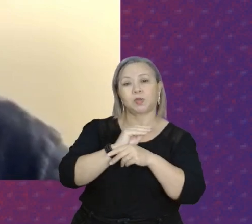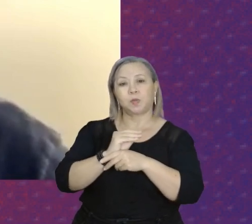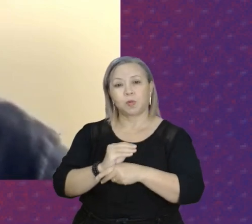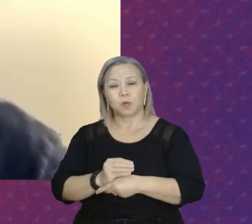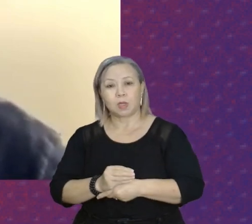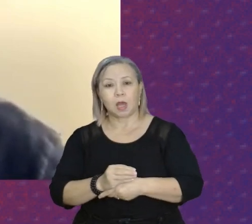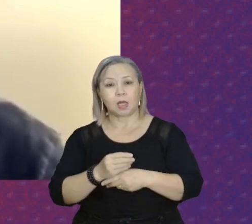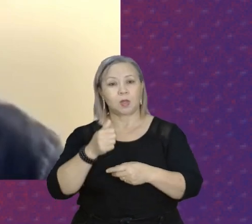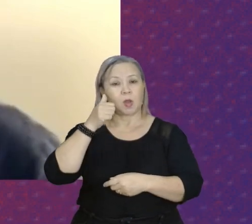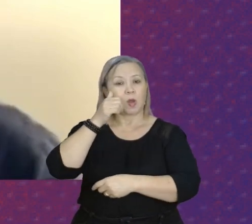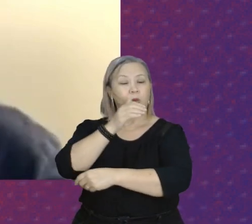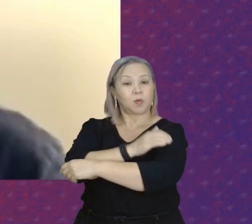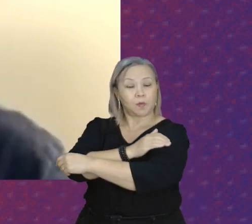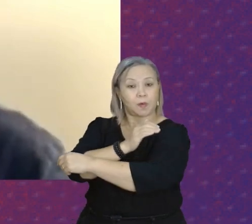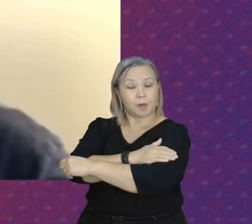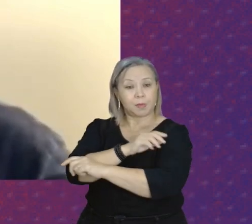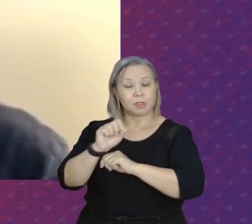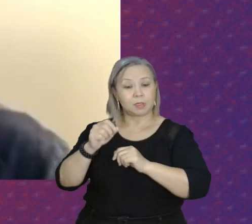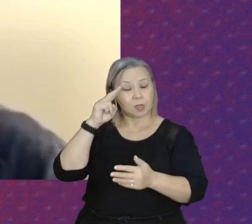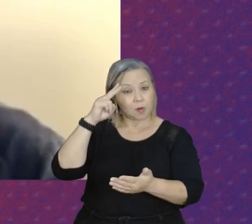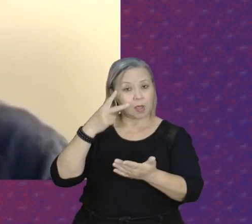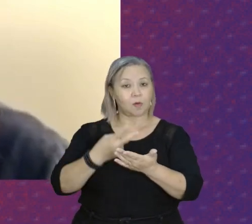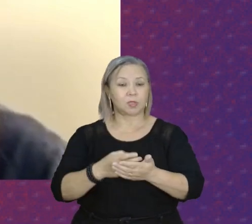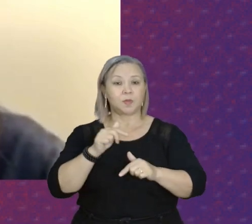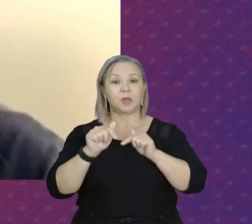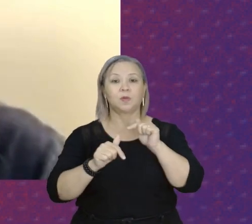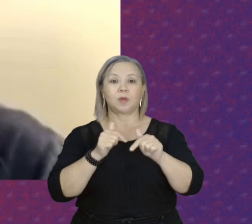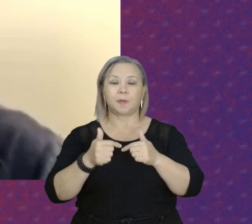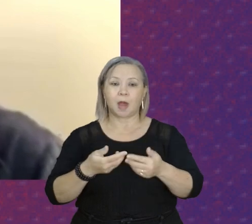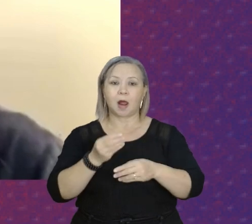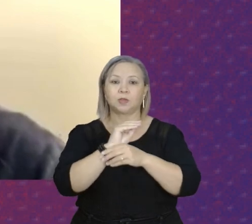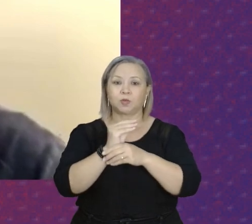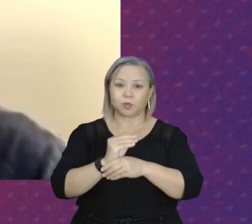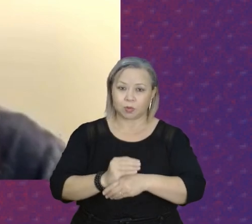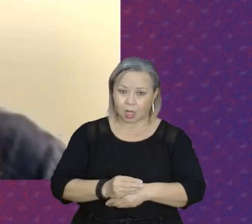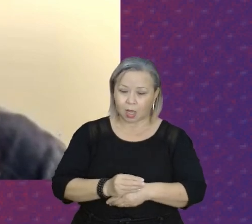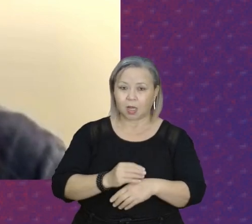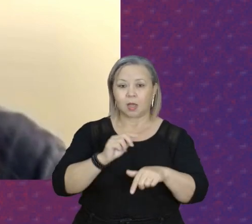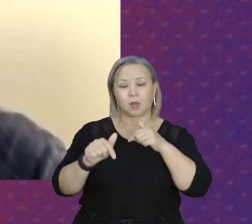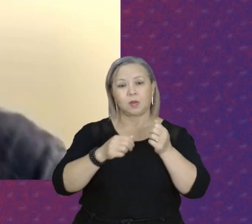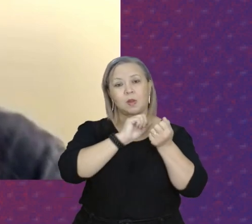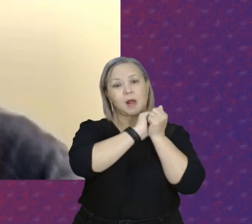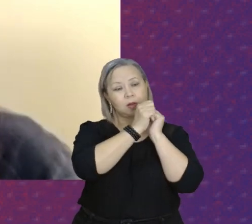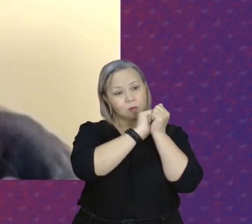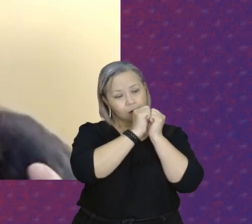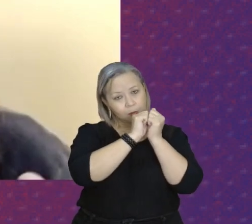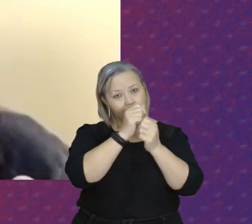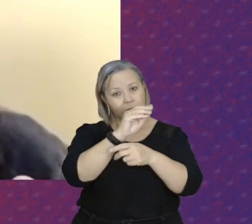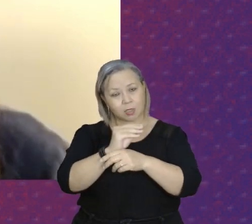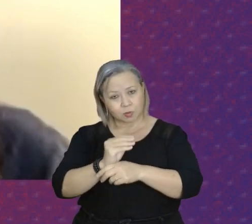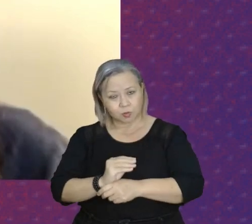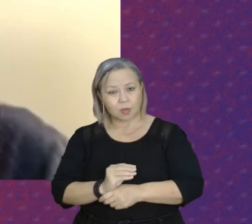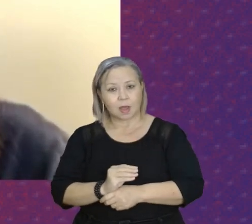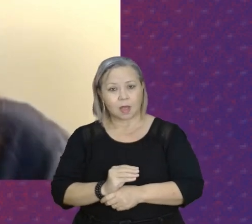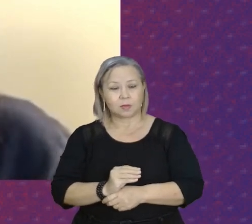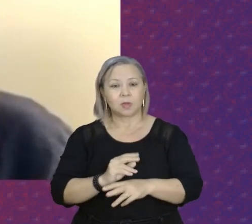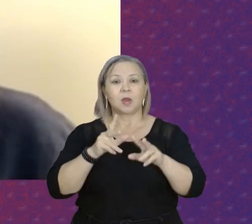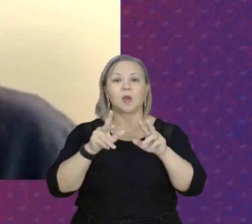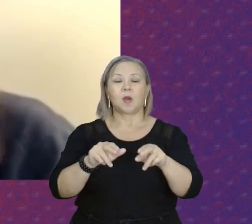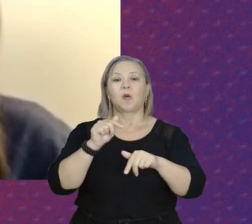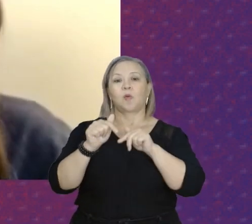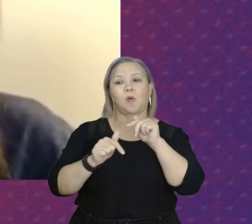do feminismo, que é o reconhecimento do trabalho de cuidados, do trabalho doméstico de cuidados, como